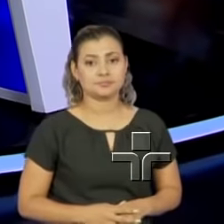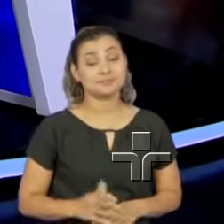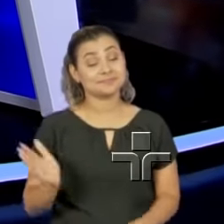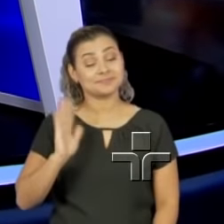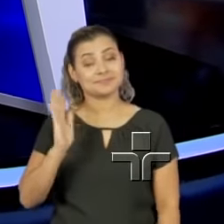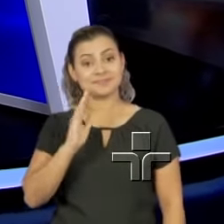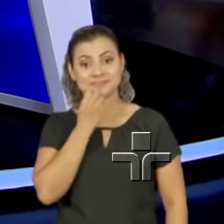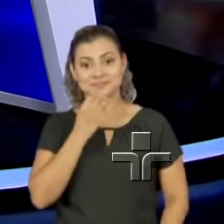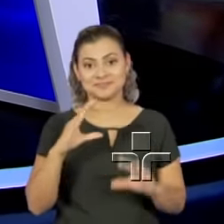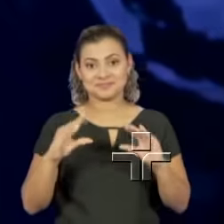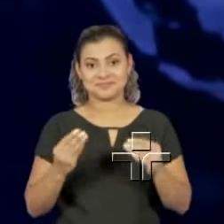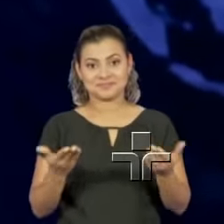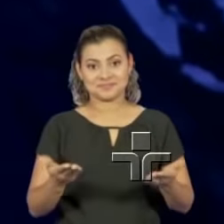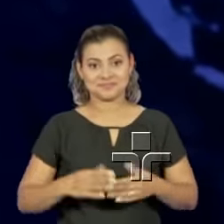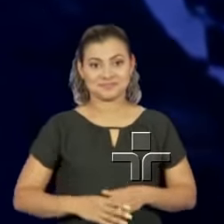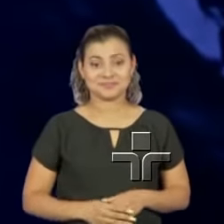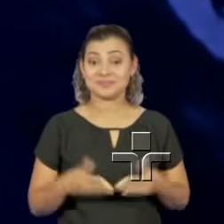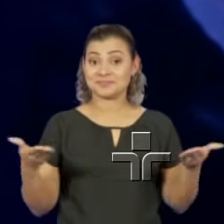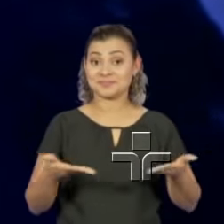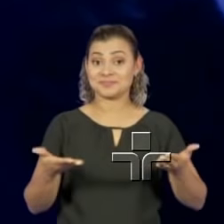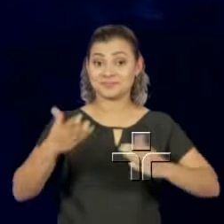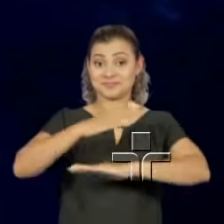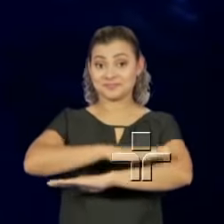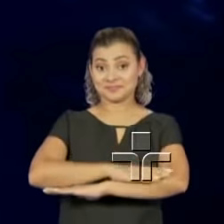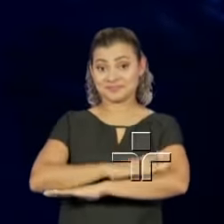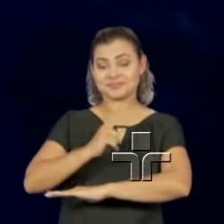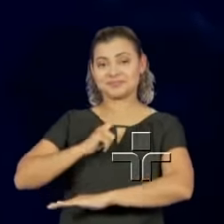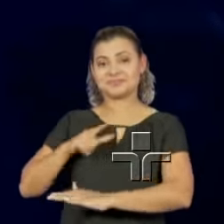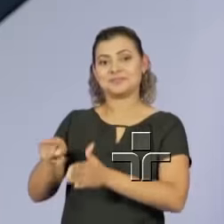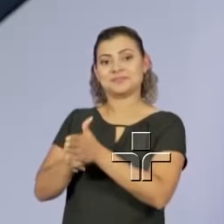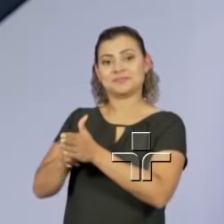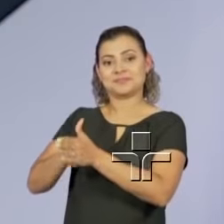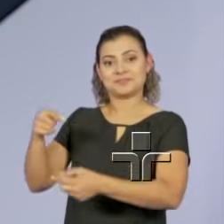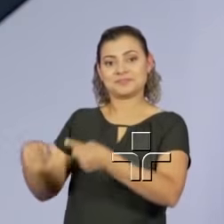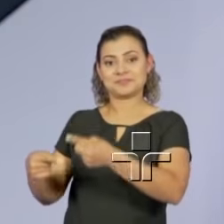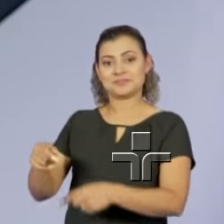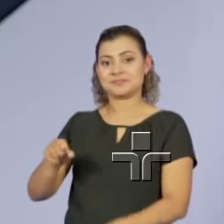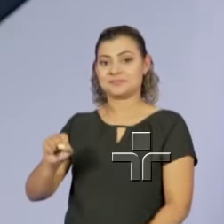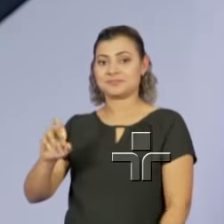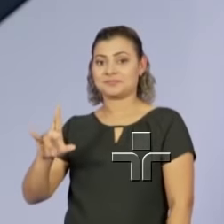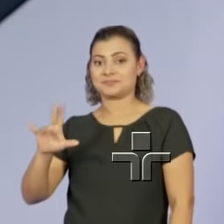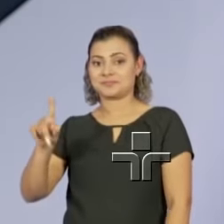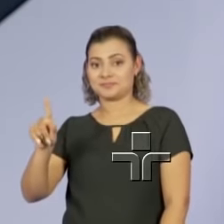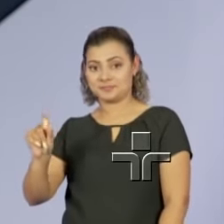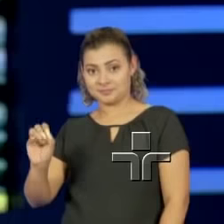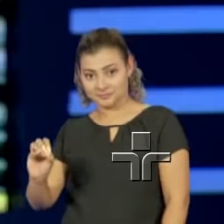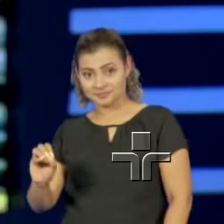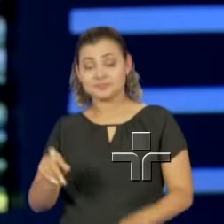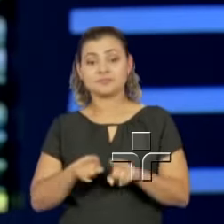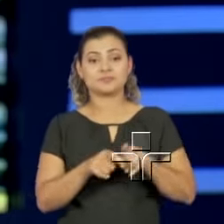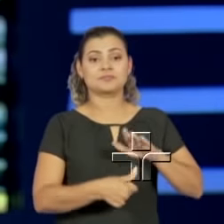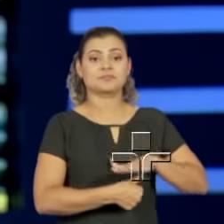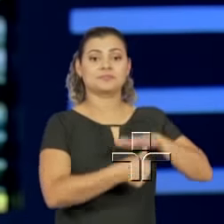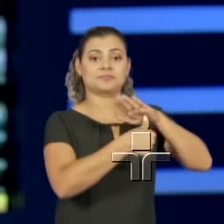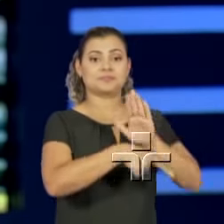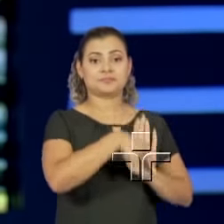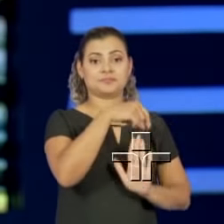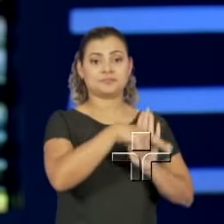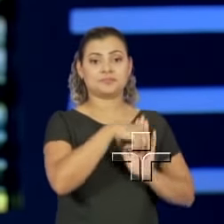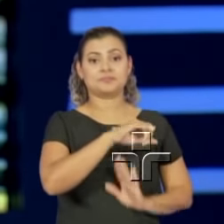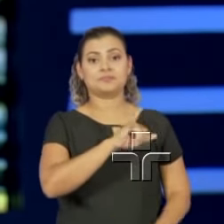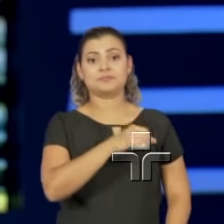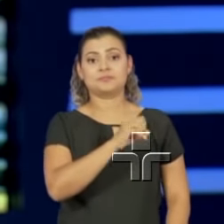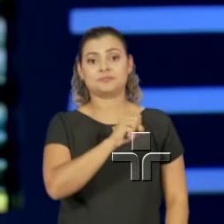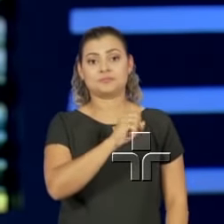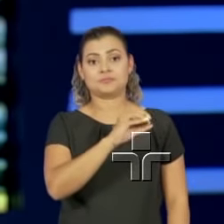Olá, boa noite. E hoje na bancada temos o cientista político Sérgio Fausto e o reitor da Faculdade Zumbi dos